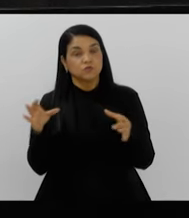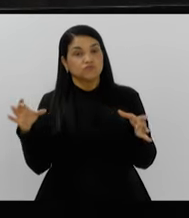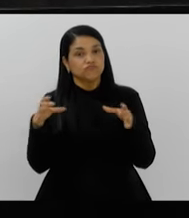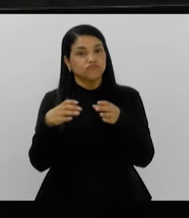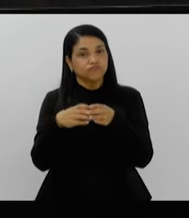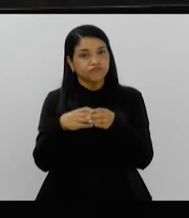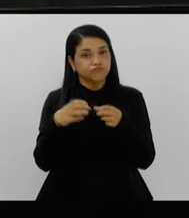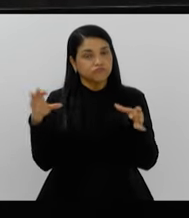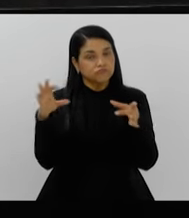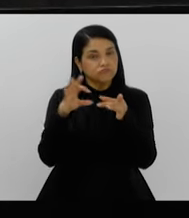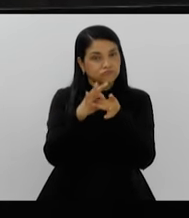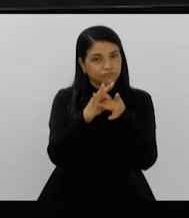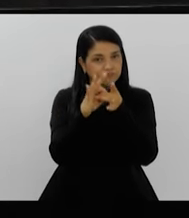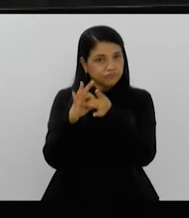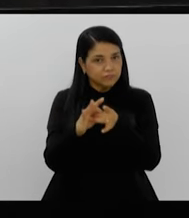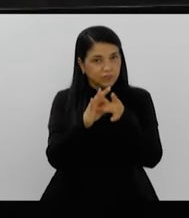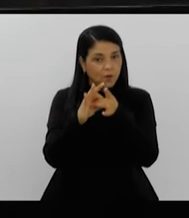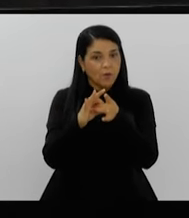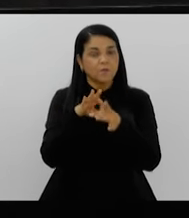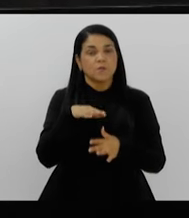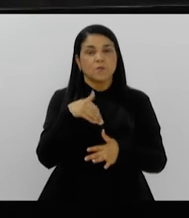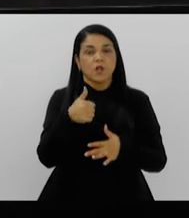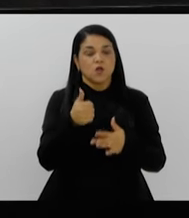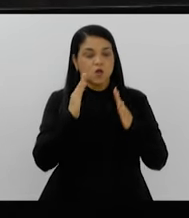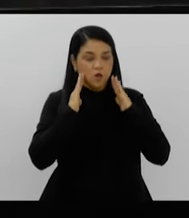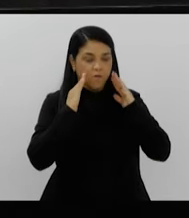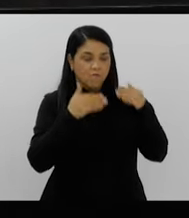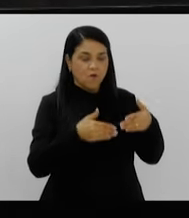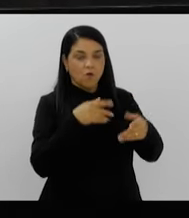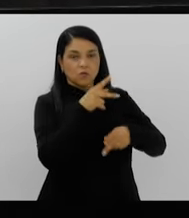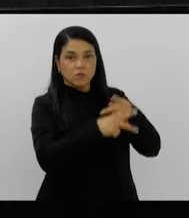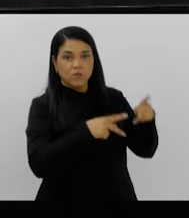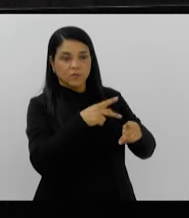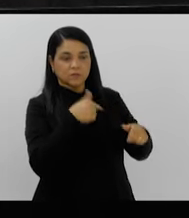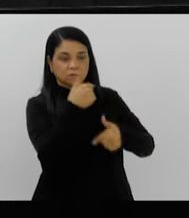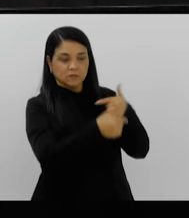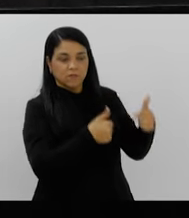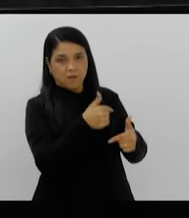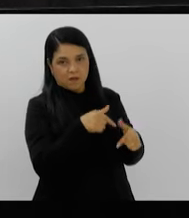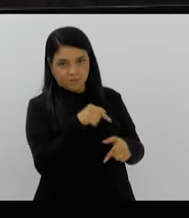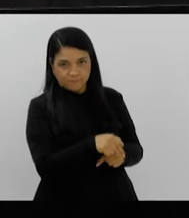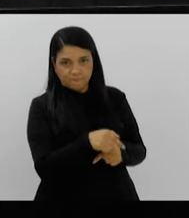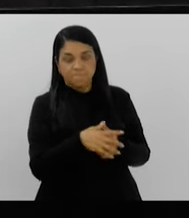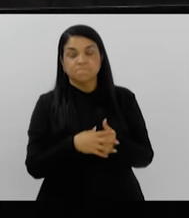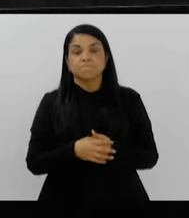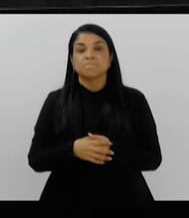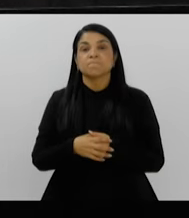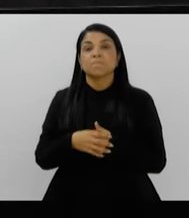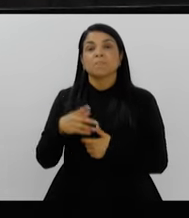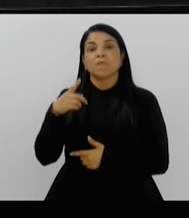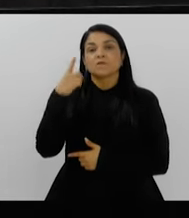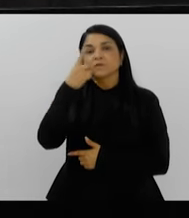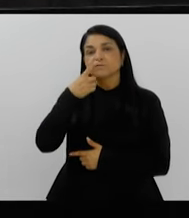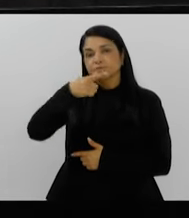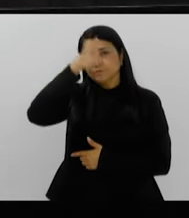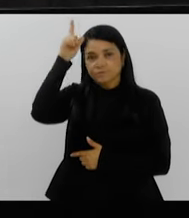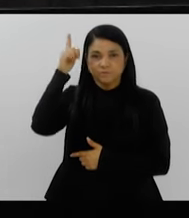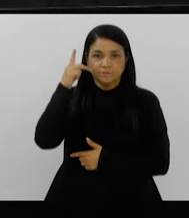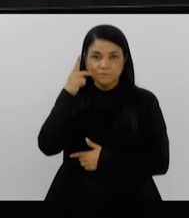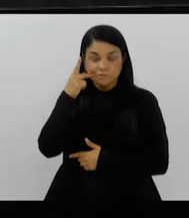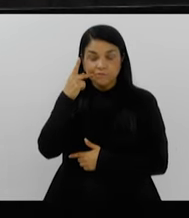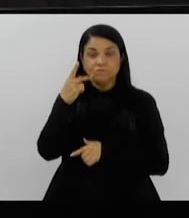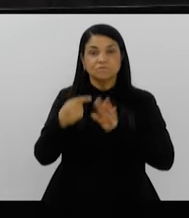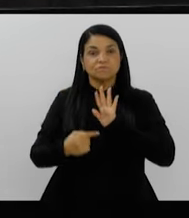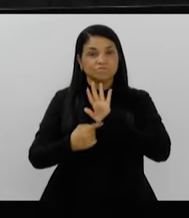conjunto para o melhor da população do estado do Rio de Janeiro. E o deputado Luiz Paulo aqui fez um